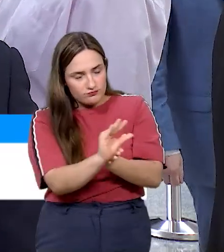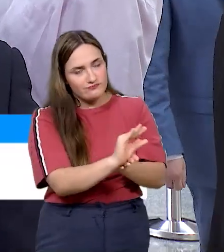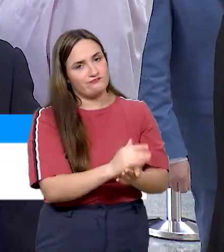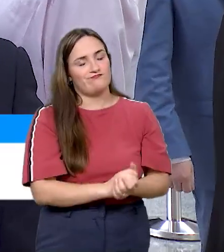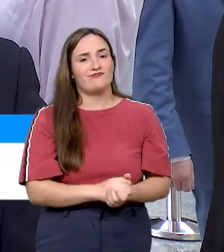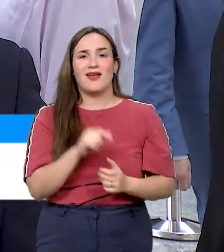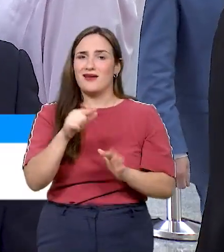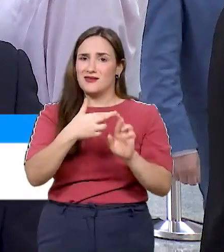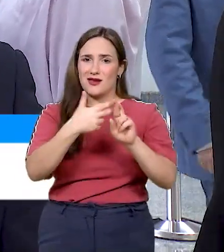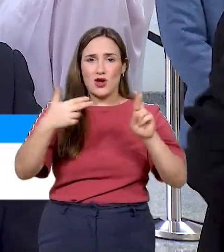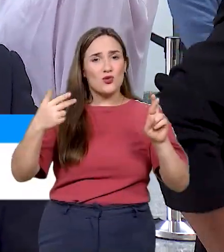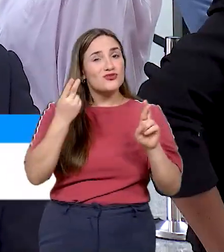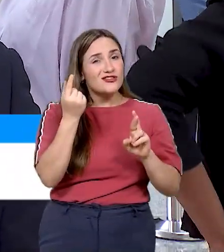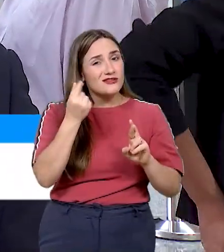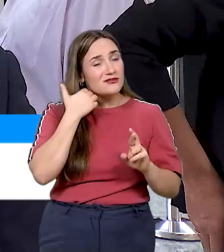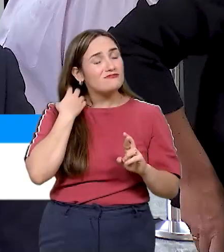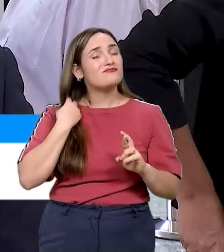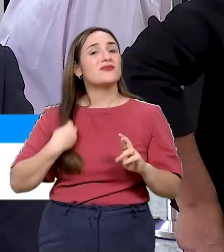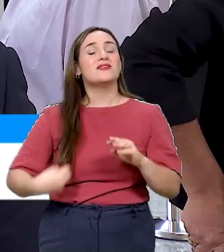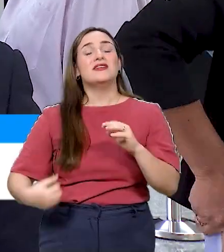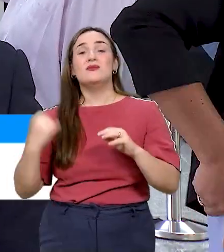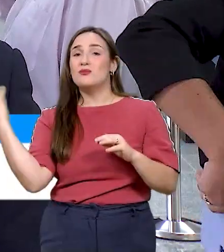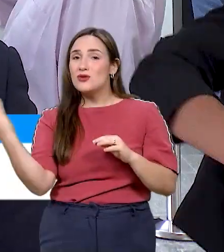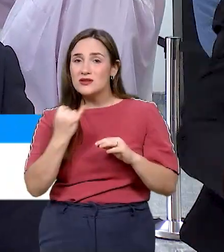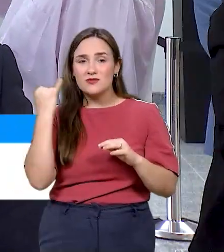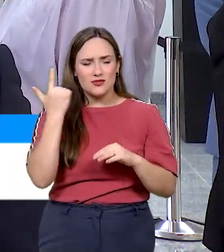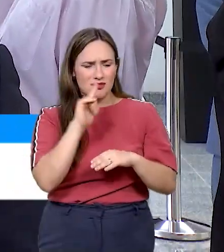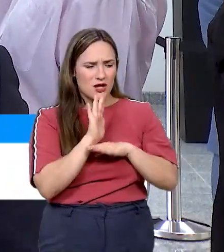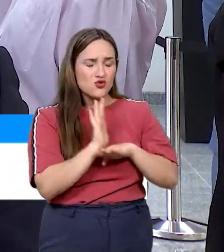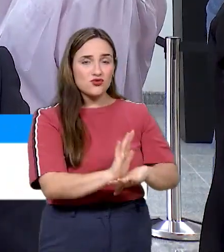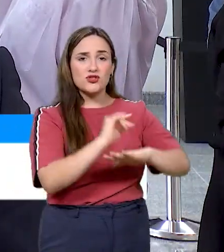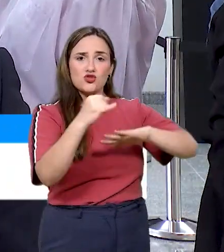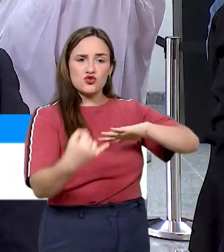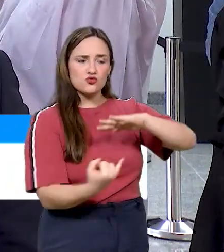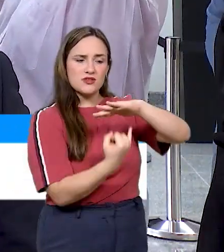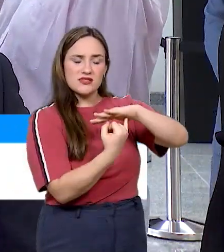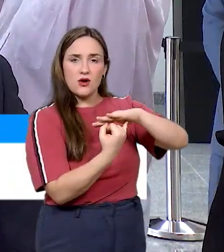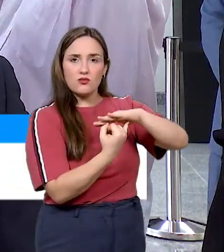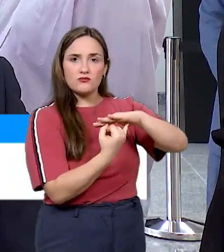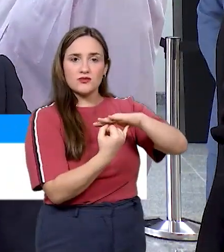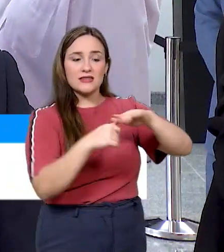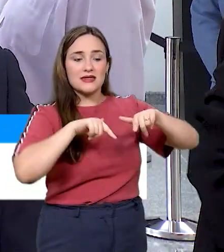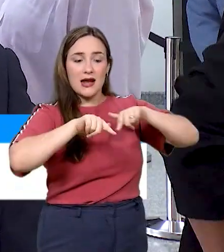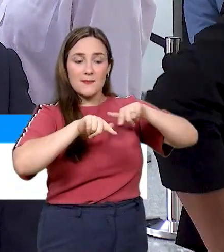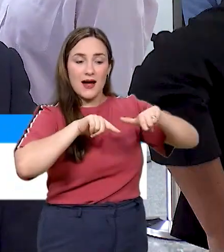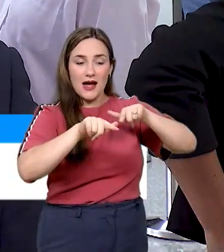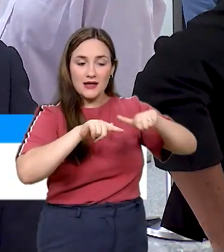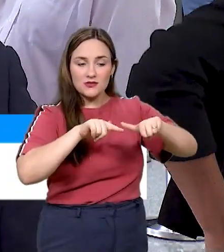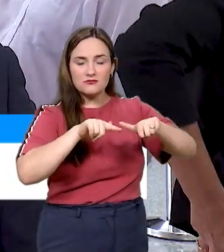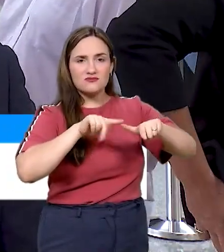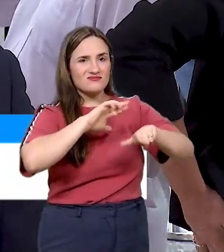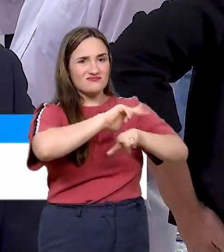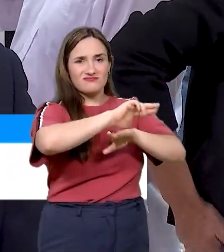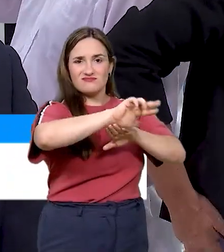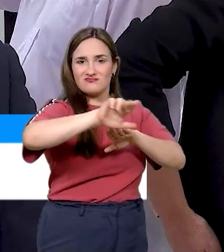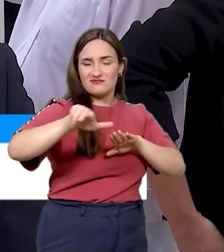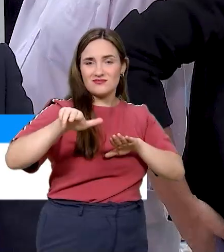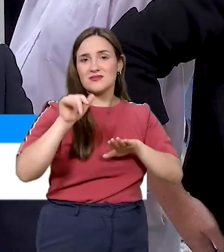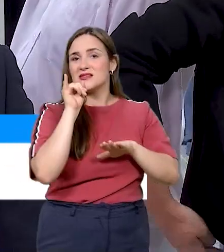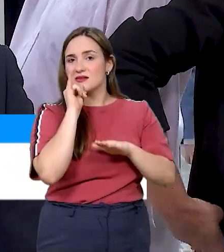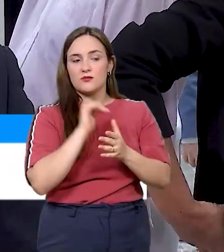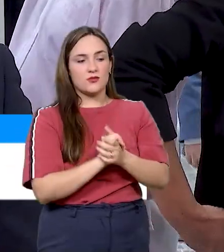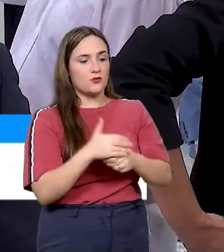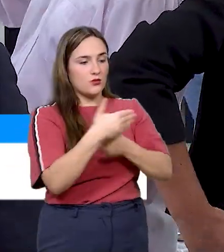esses recursos serão muito valiosos principalmente para entidades que atuam